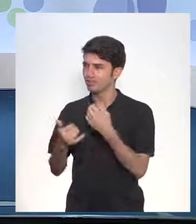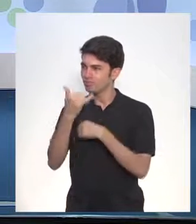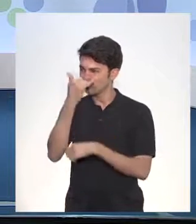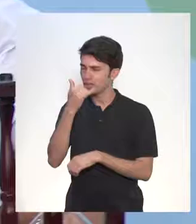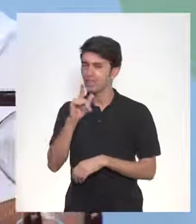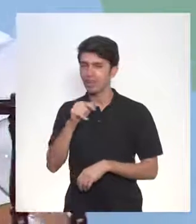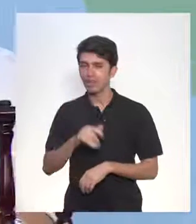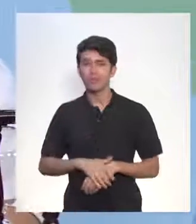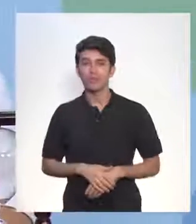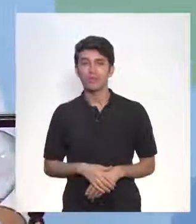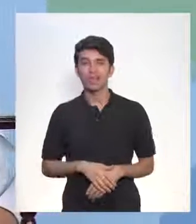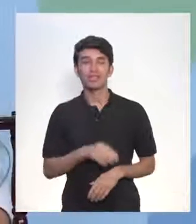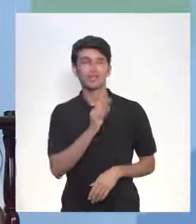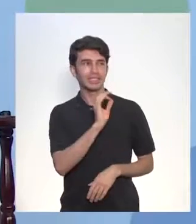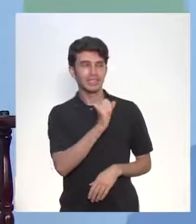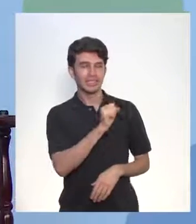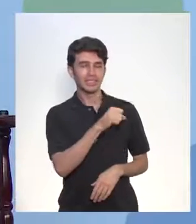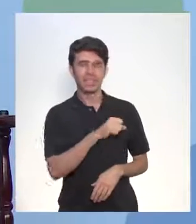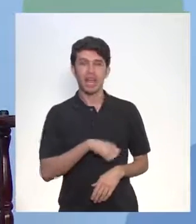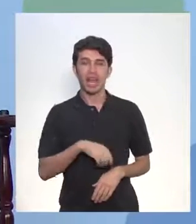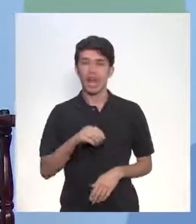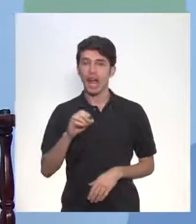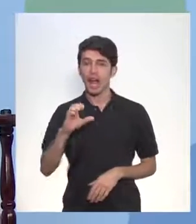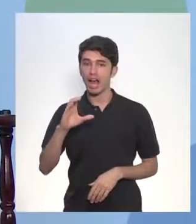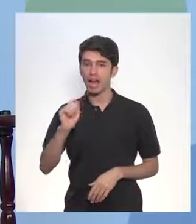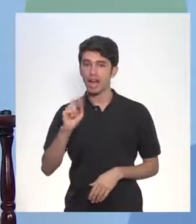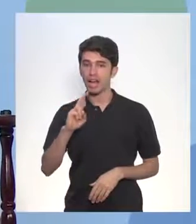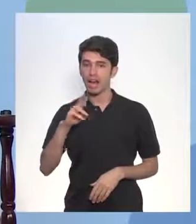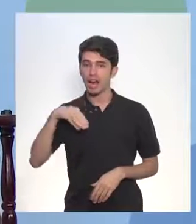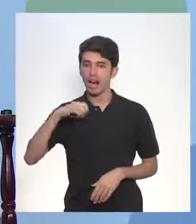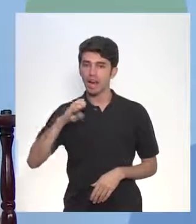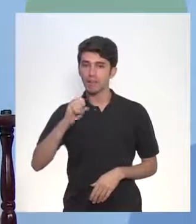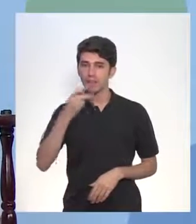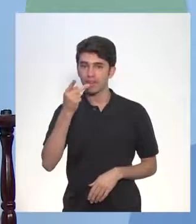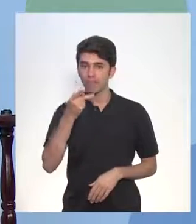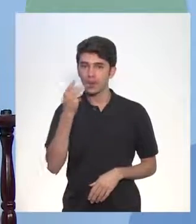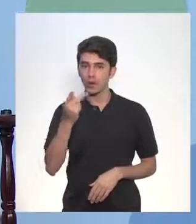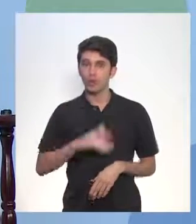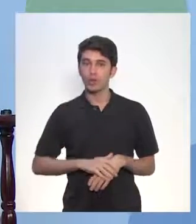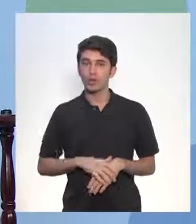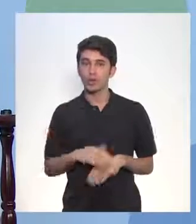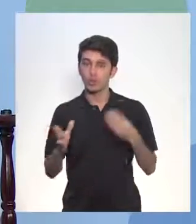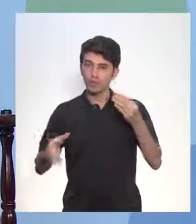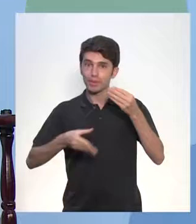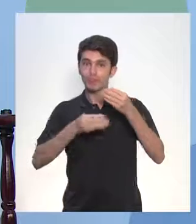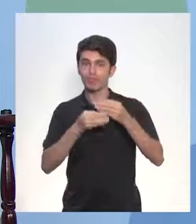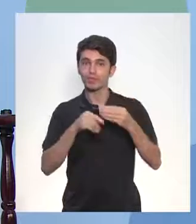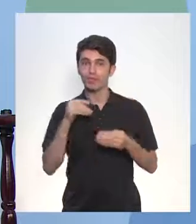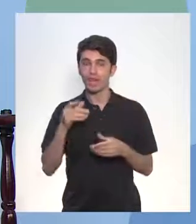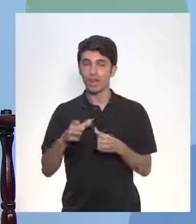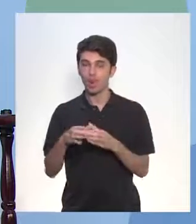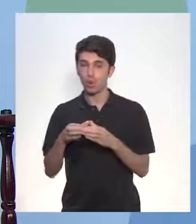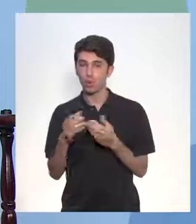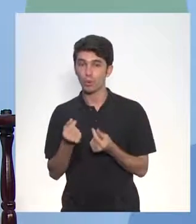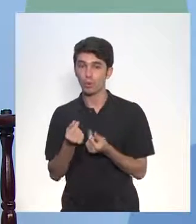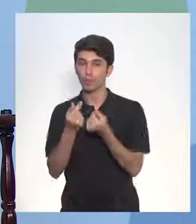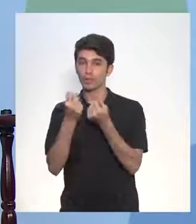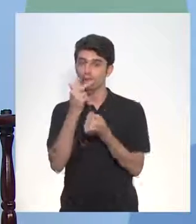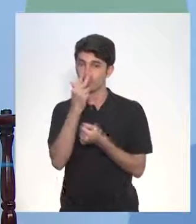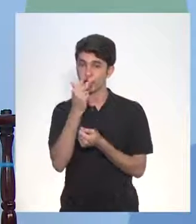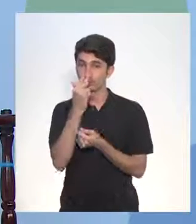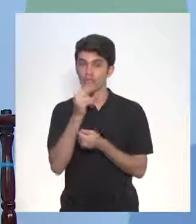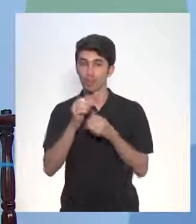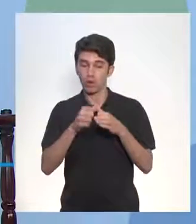né? Sim, a Pro Carmen mandou aqui no chat, bem legal, ela complementou falando que a burguesia está aparecendo com a expansão